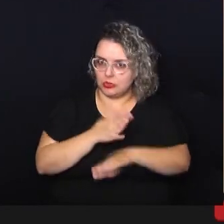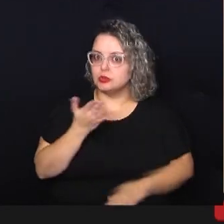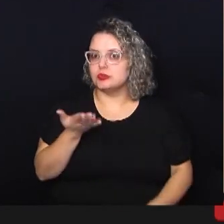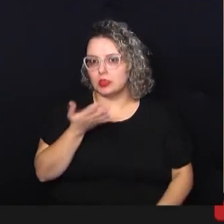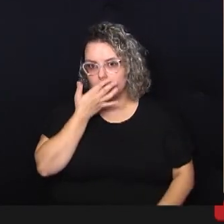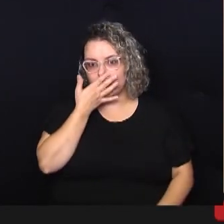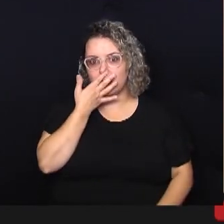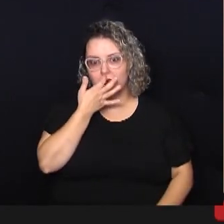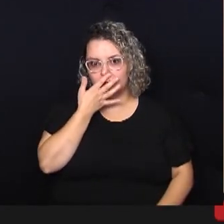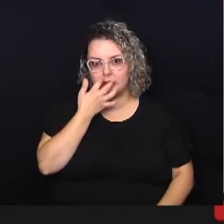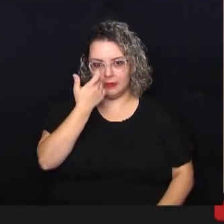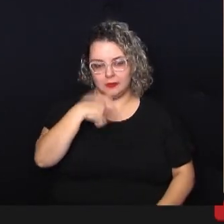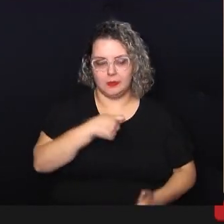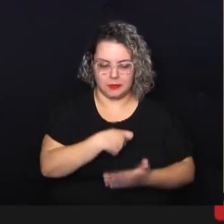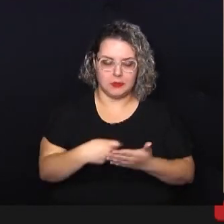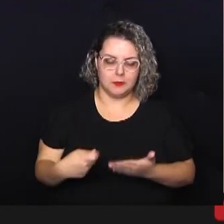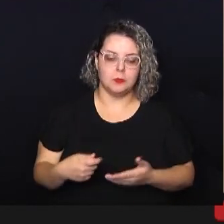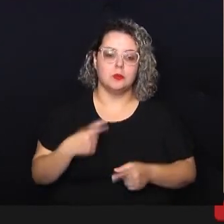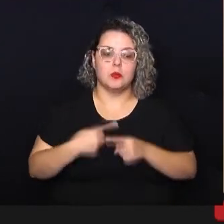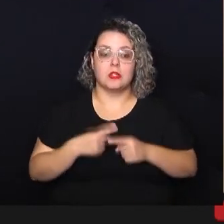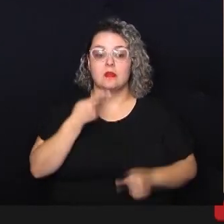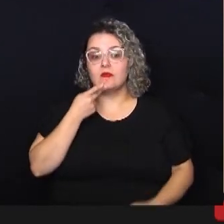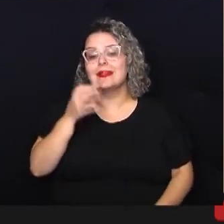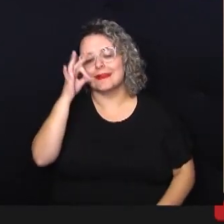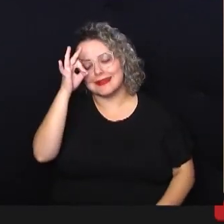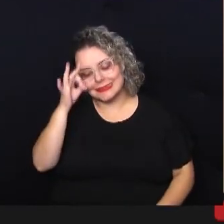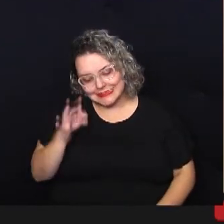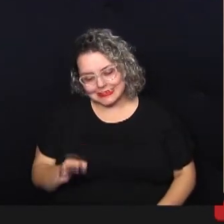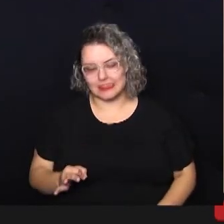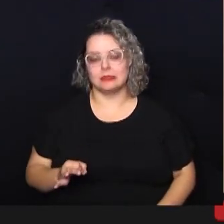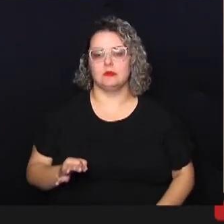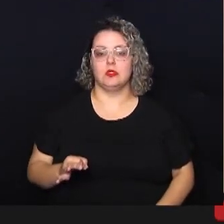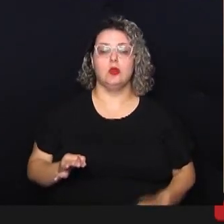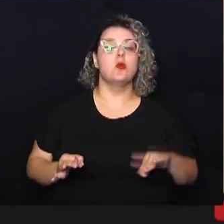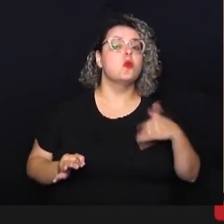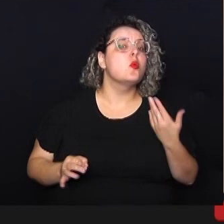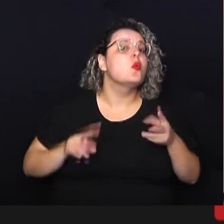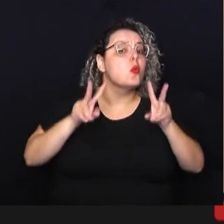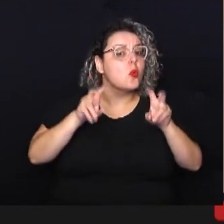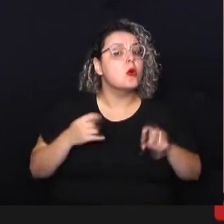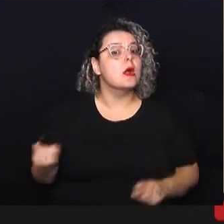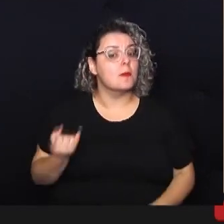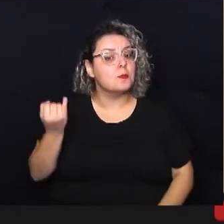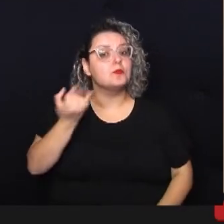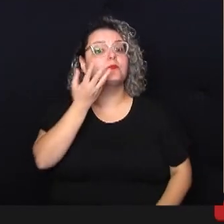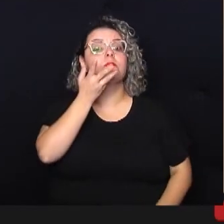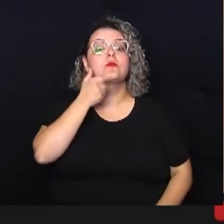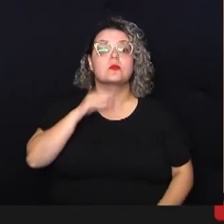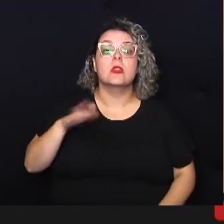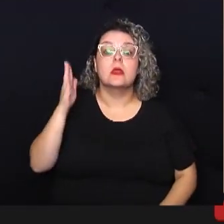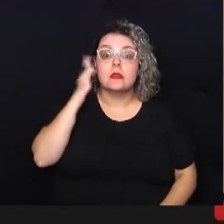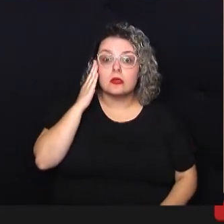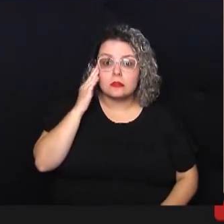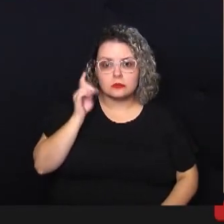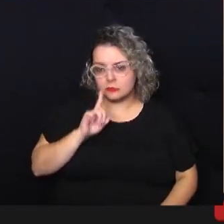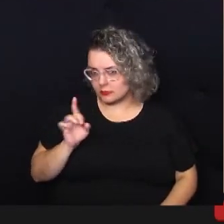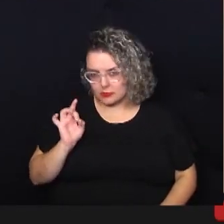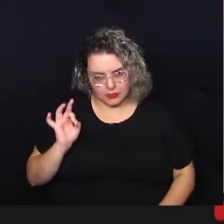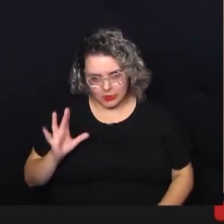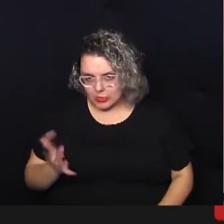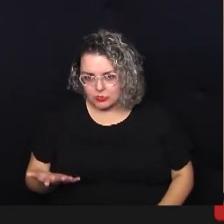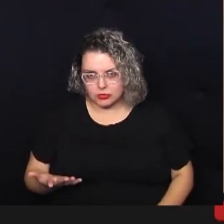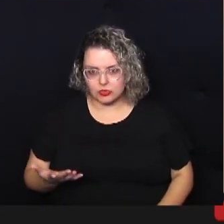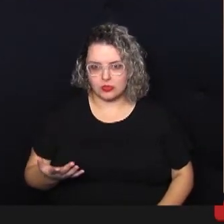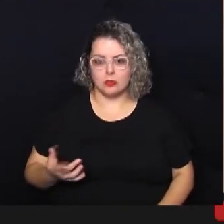O livro que eu escrevi, porque ele fala exatamente quais são os assuntos importantes que a criança sabe. Então, não só sobre as